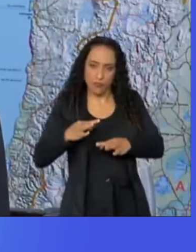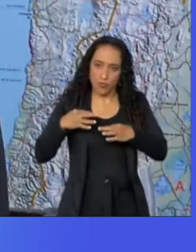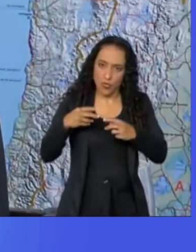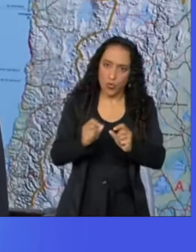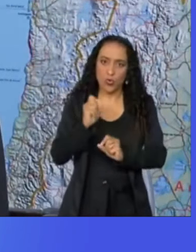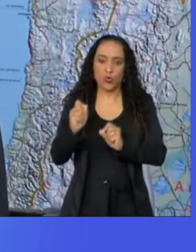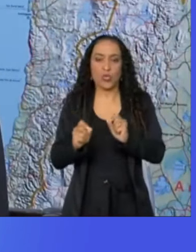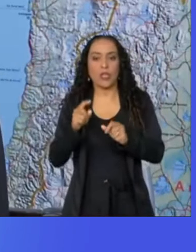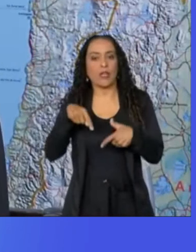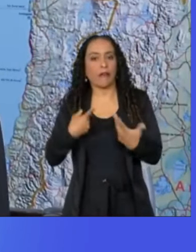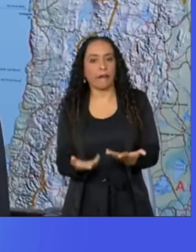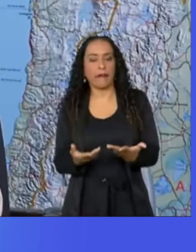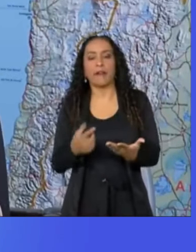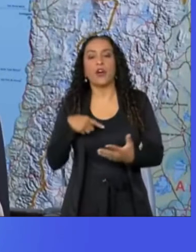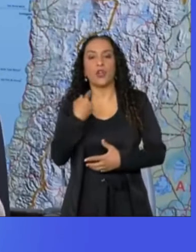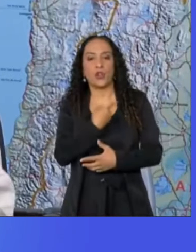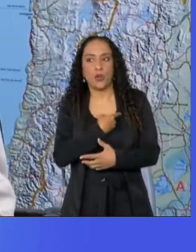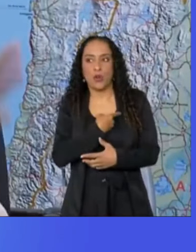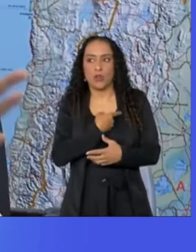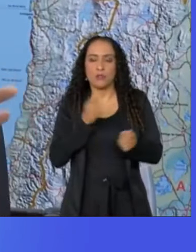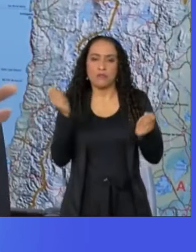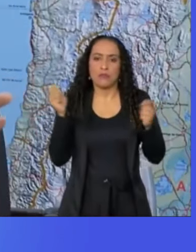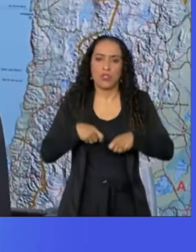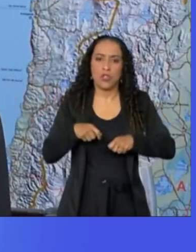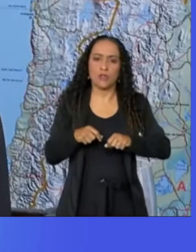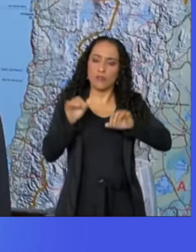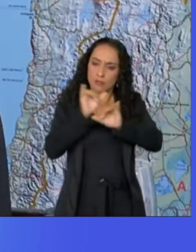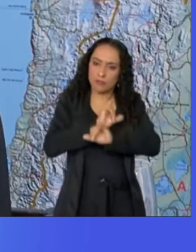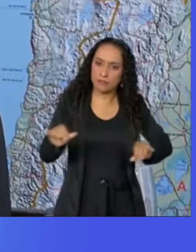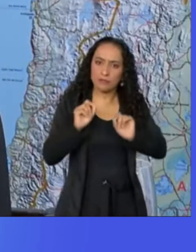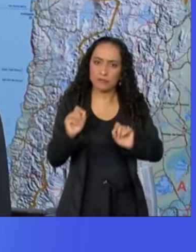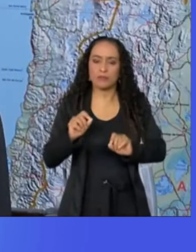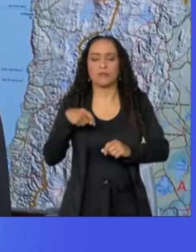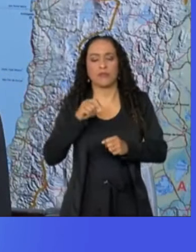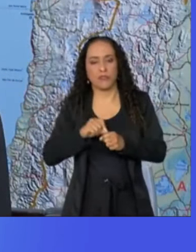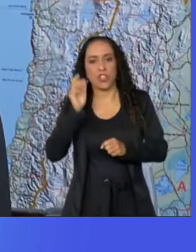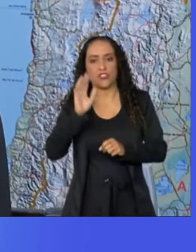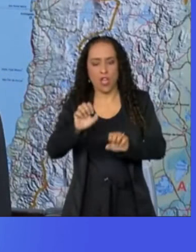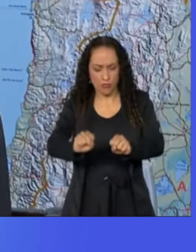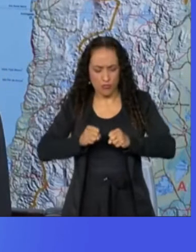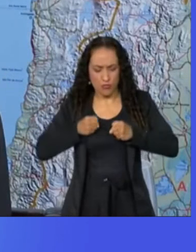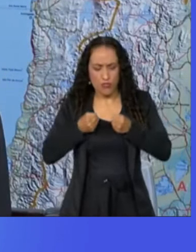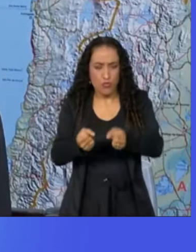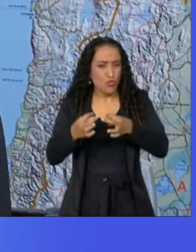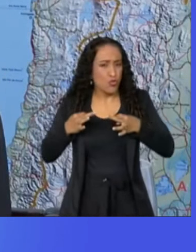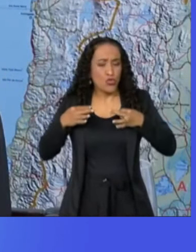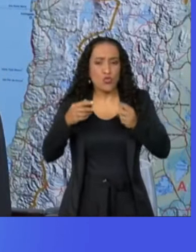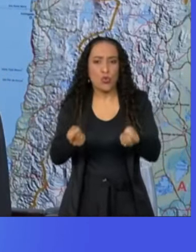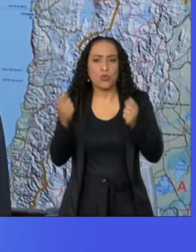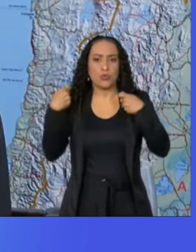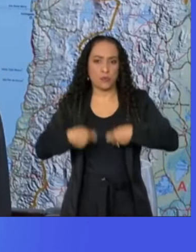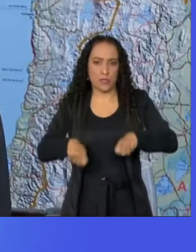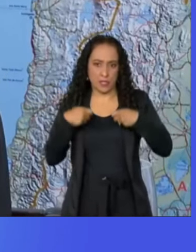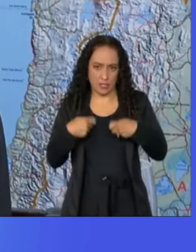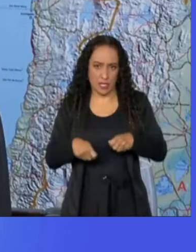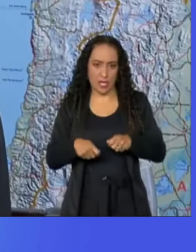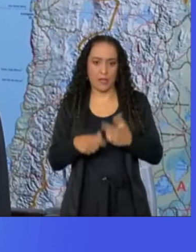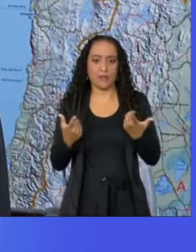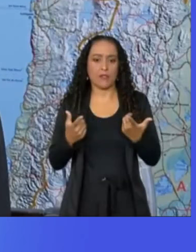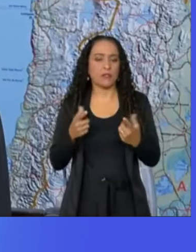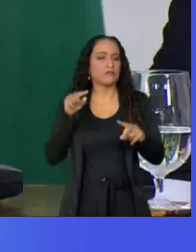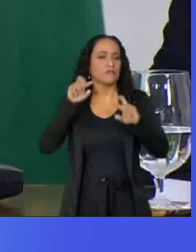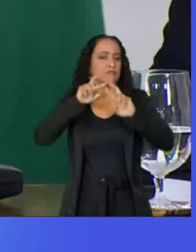fazem com que nós possamos dizer que fizemos os esforços todos que eram necessários do